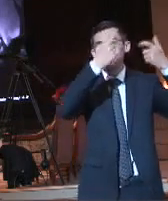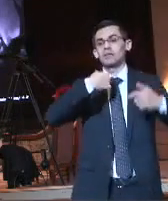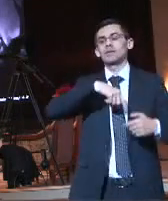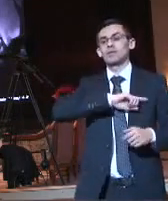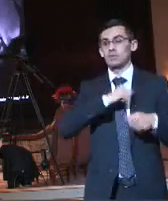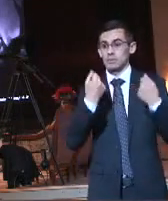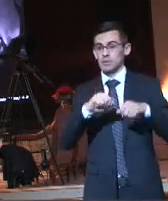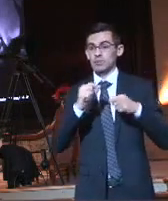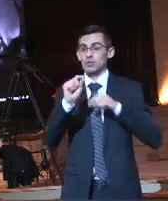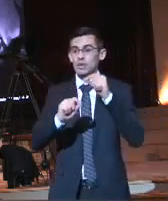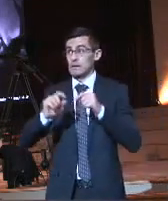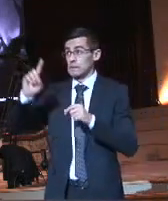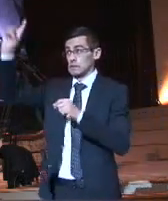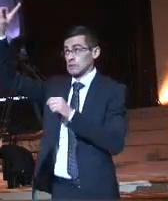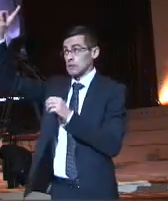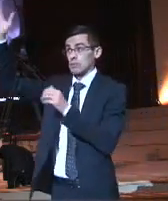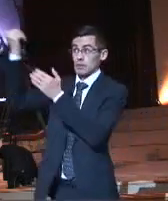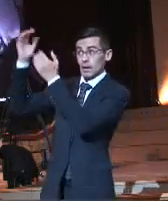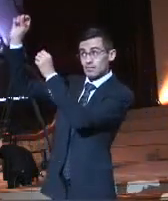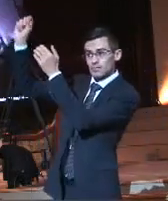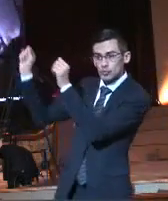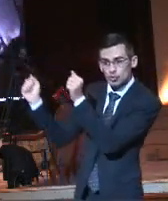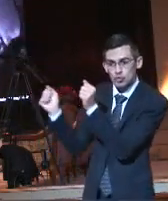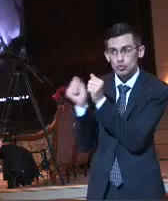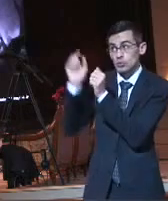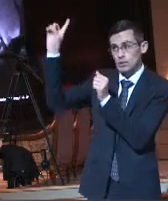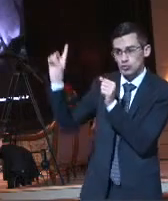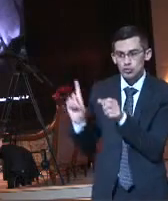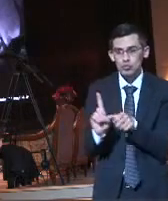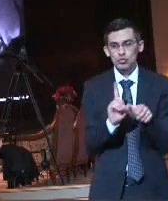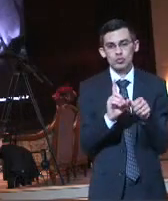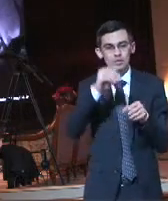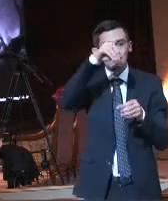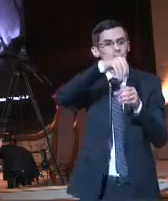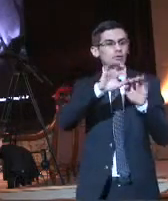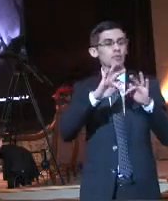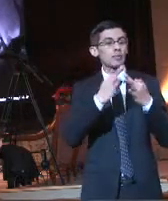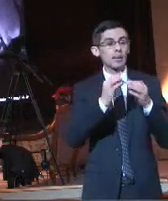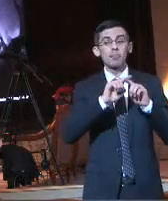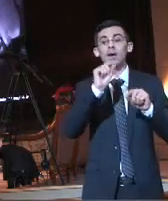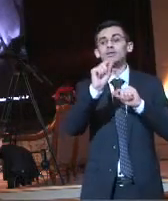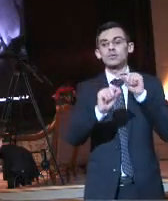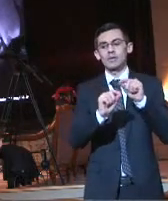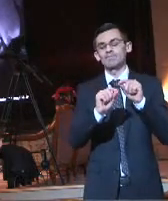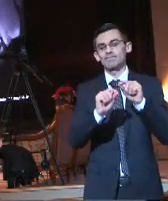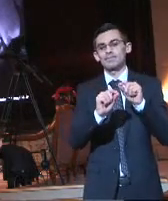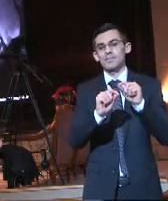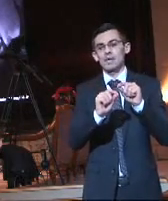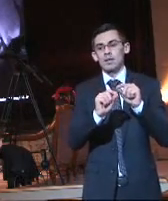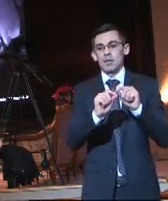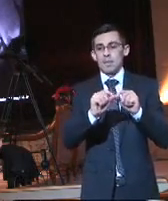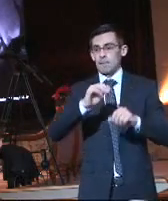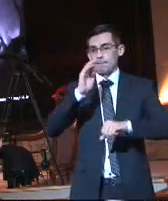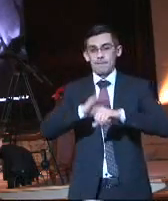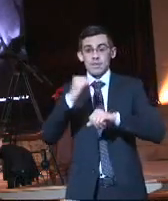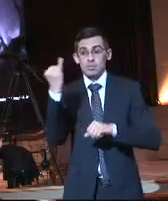da presença do Senhor. E uma das grandes ferramentas para a nossa vitória é aprender a orar juntos em